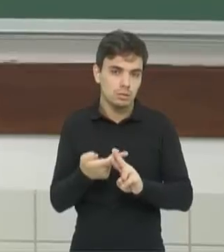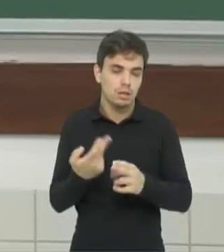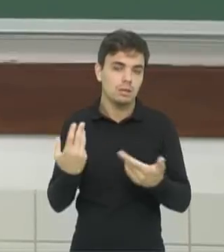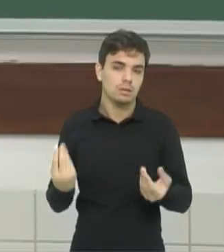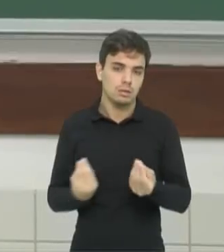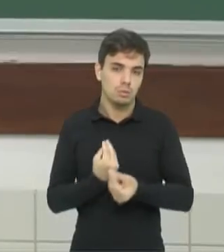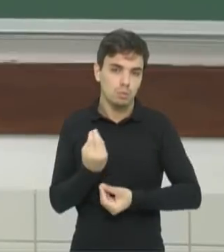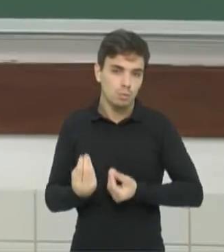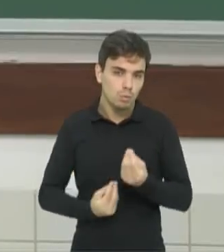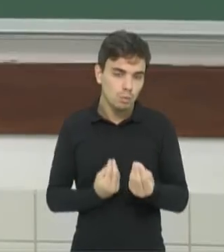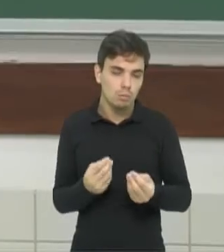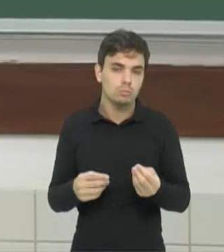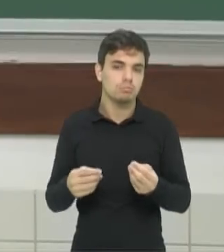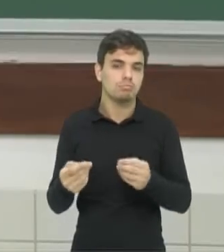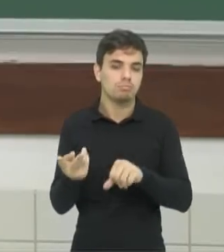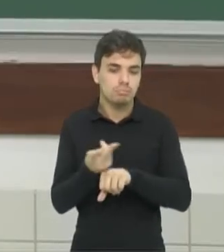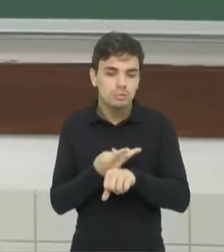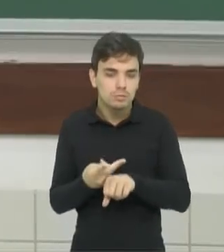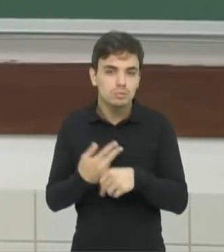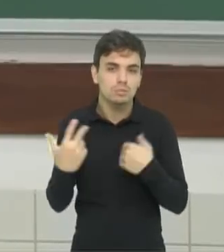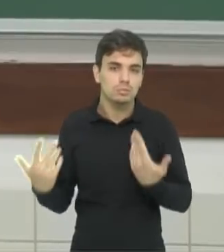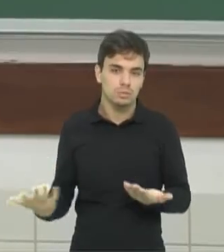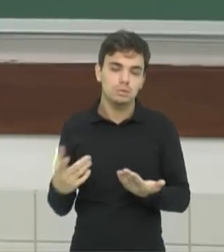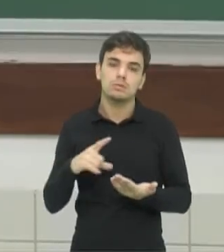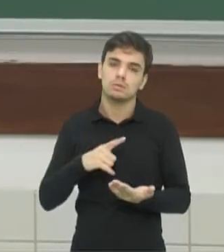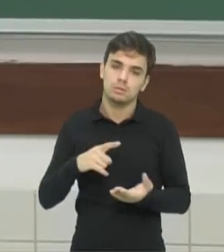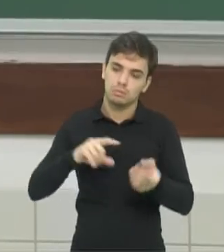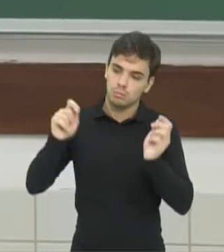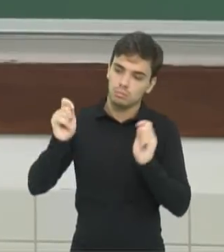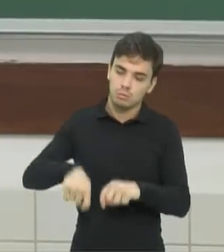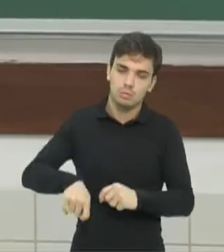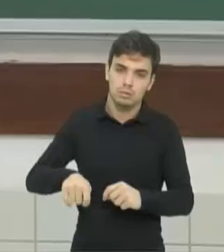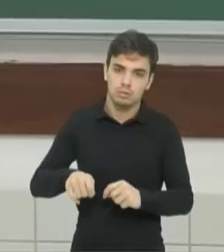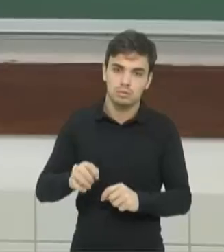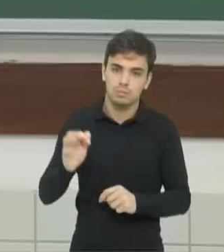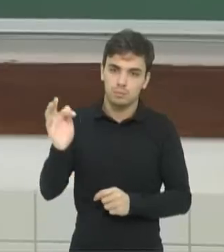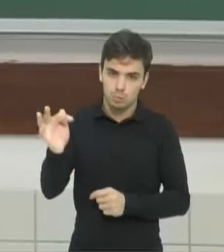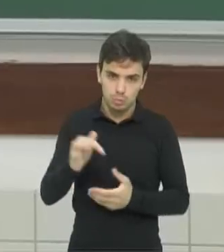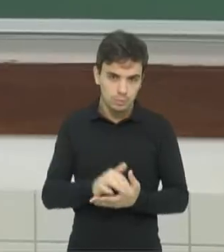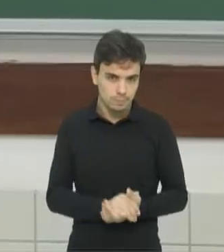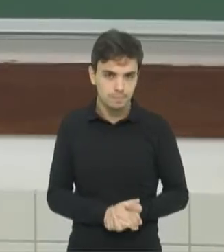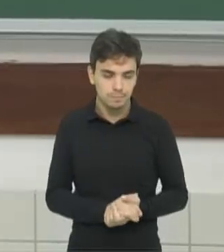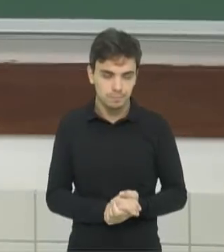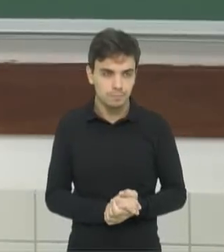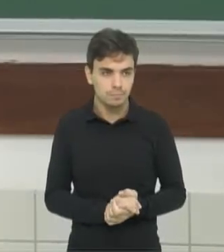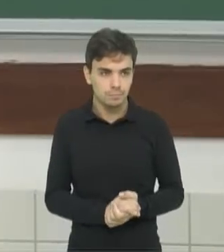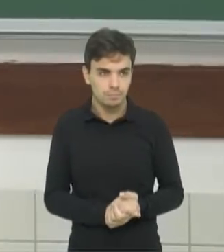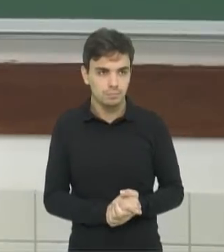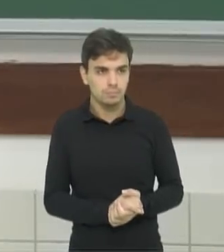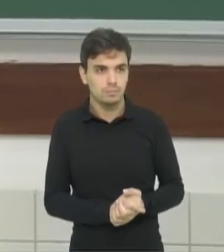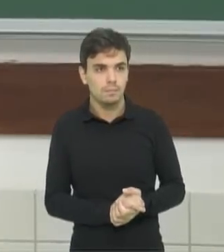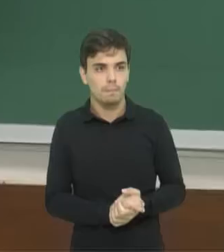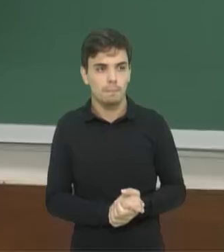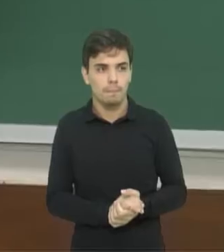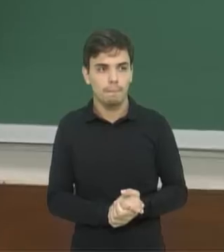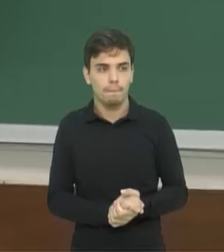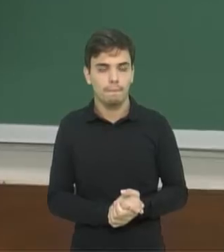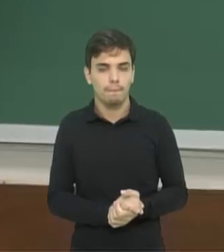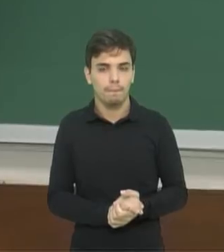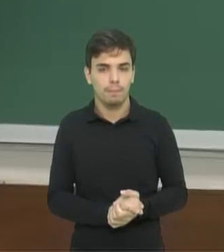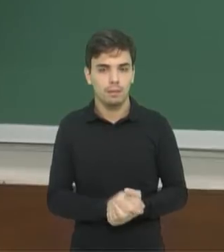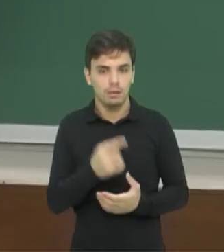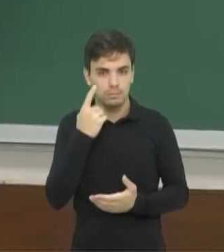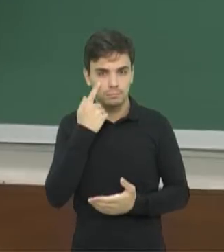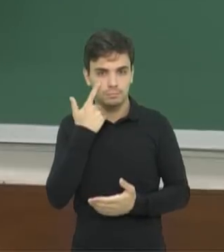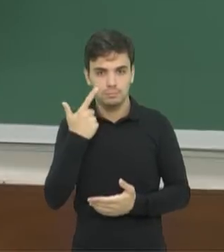coisa procurada, né? Então a tendência ela expõe uma possibilidade futura. Bem legal saber, né? Então vamos lá? Vamos ver mais